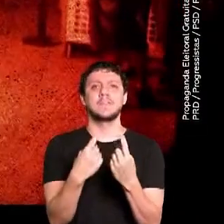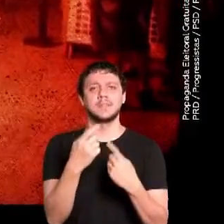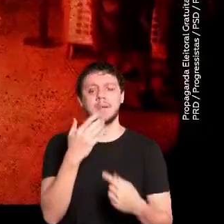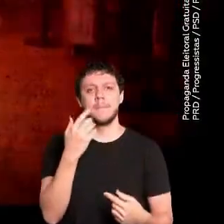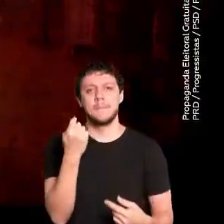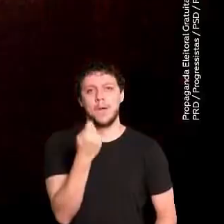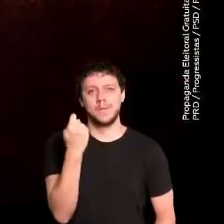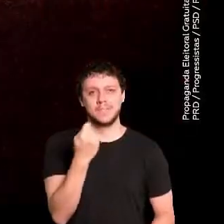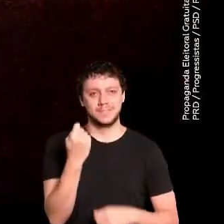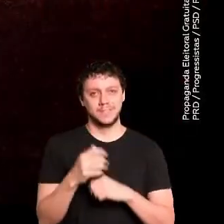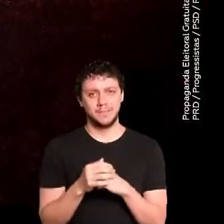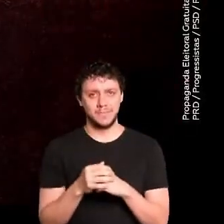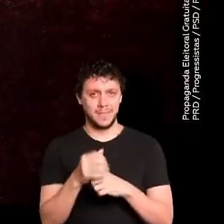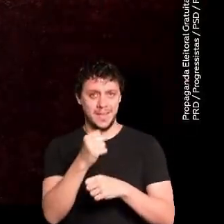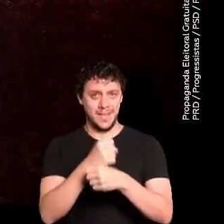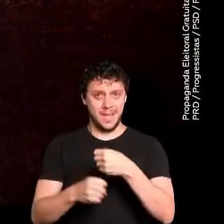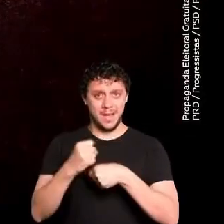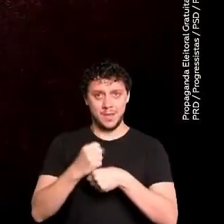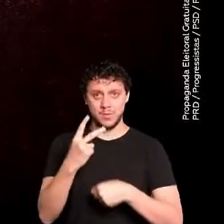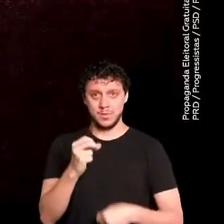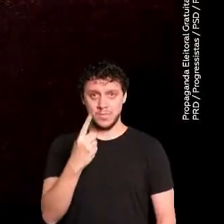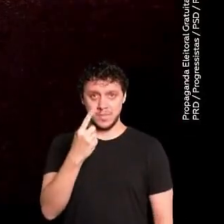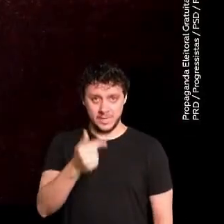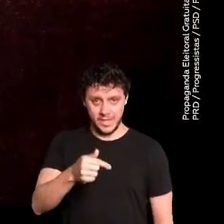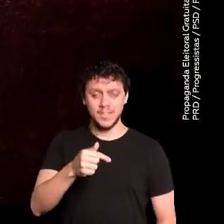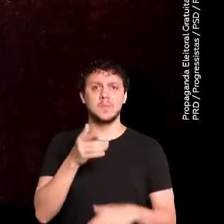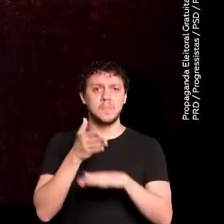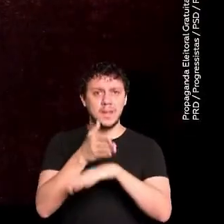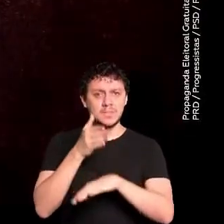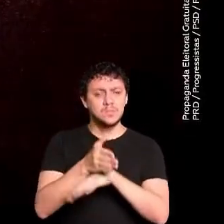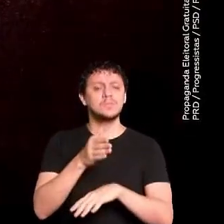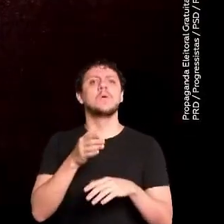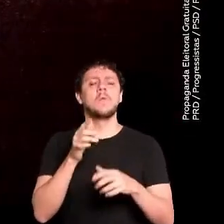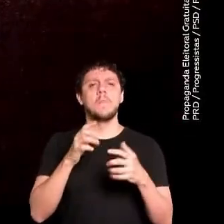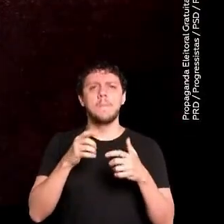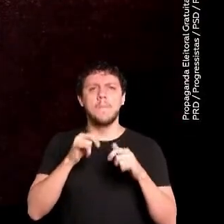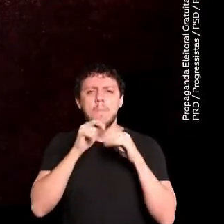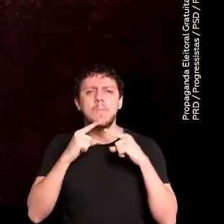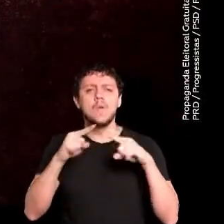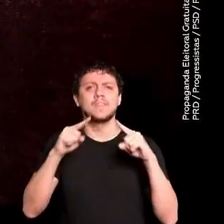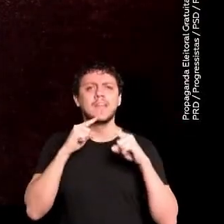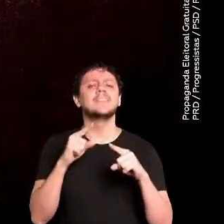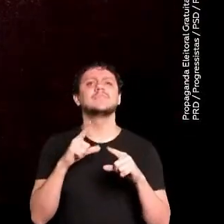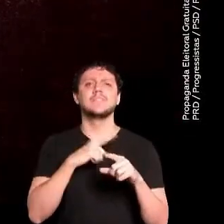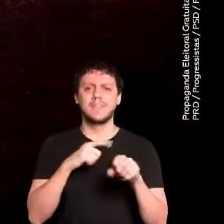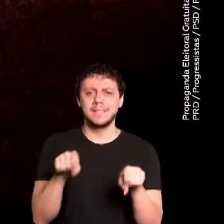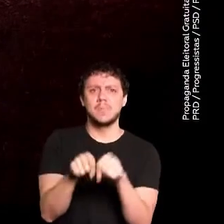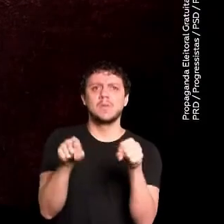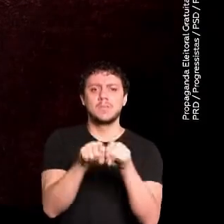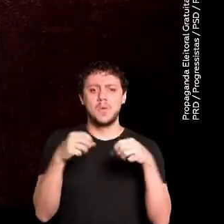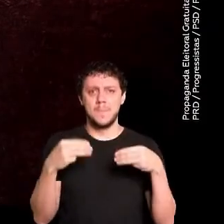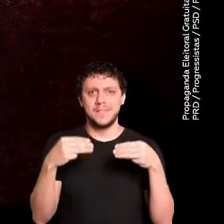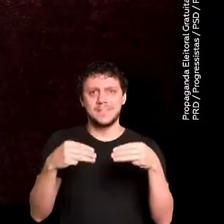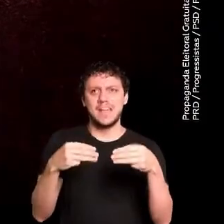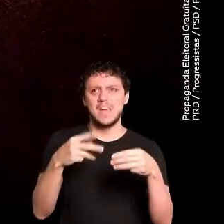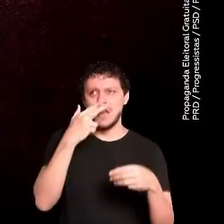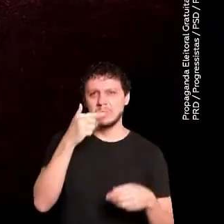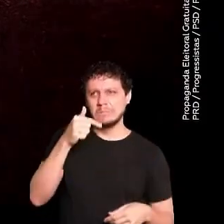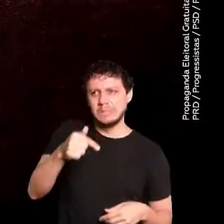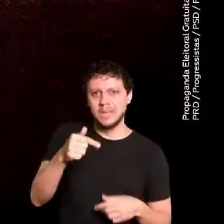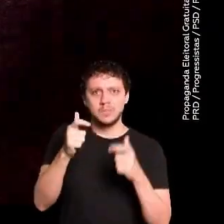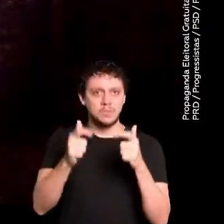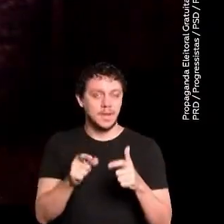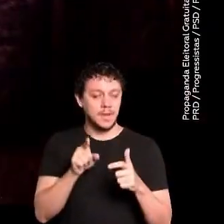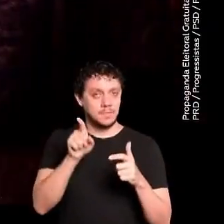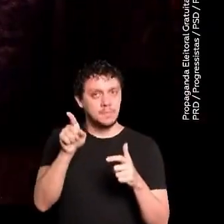Paulista. Em 2017, participou dos protestos que incendiaram e depredaram ao menos 7 ministérios em